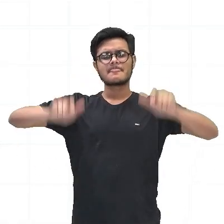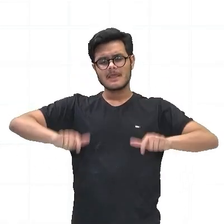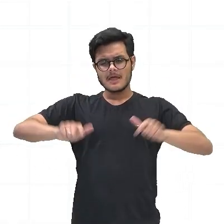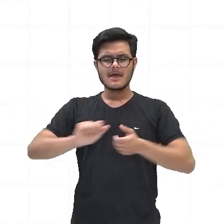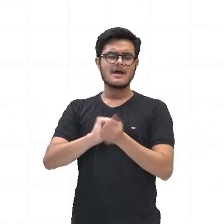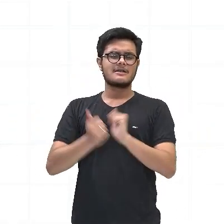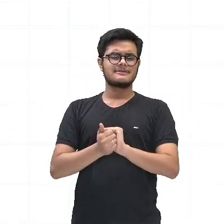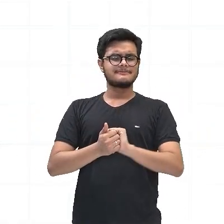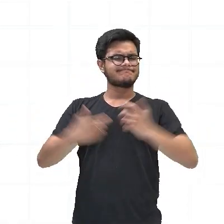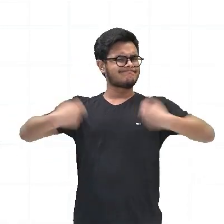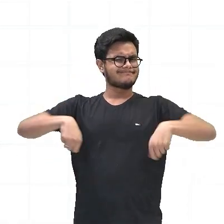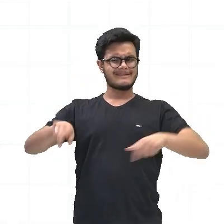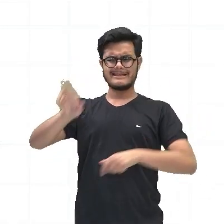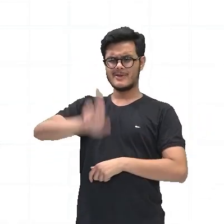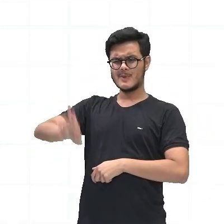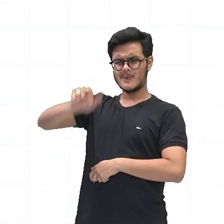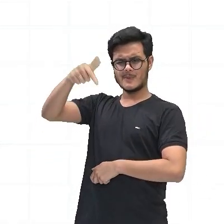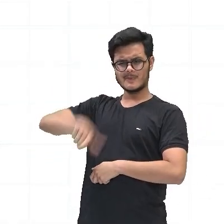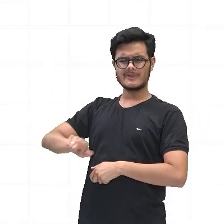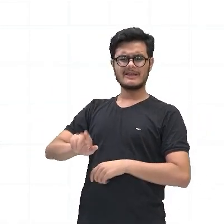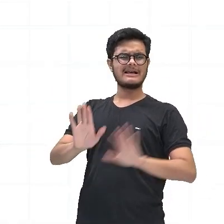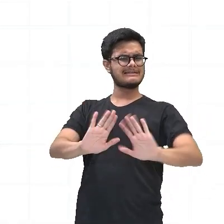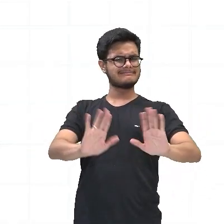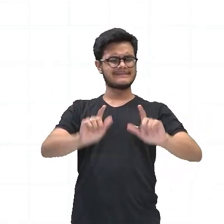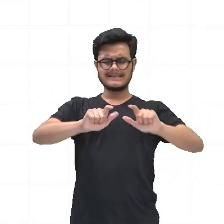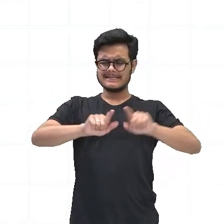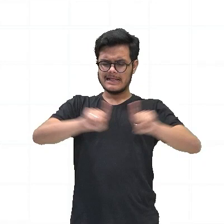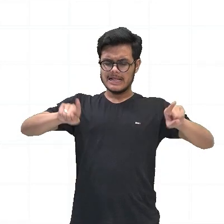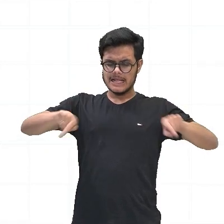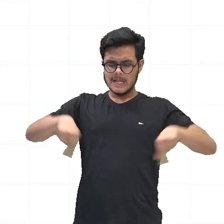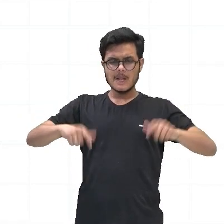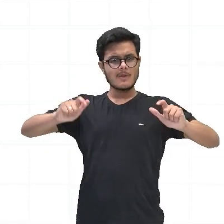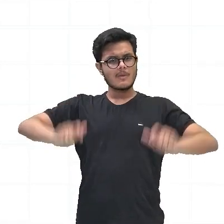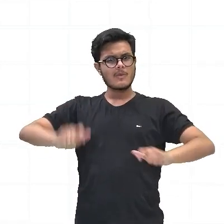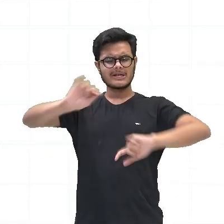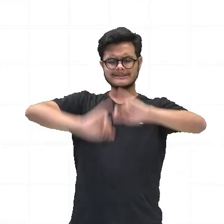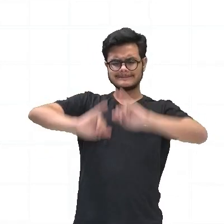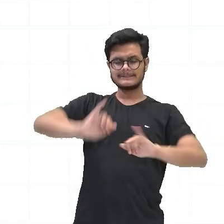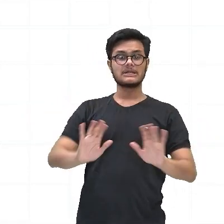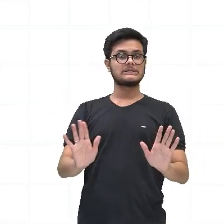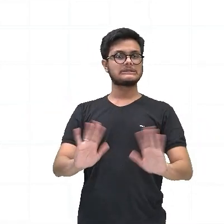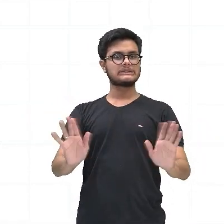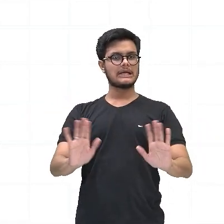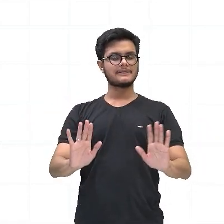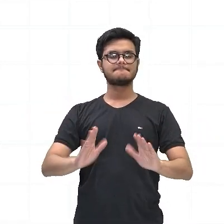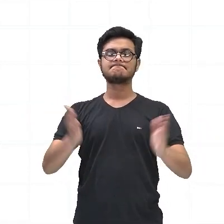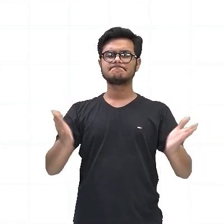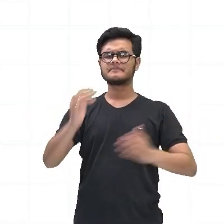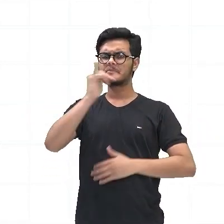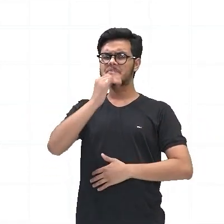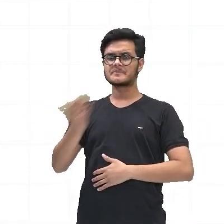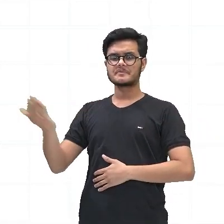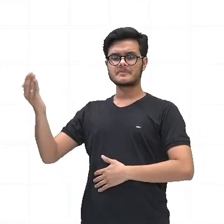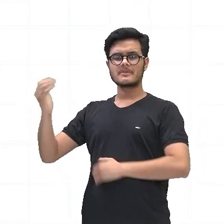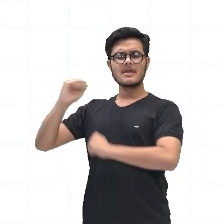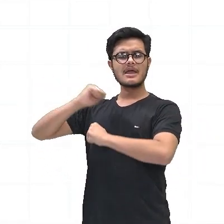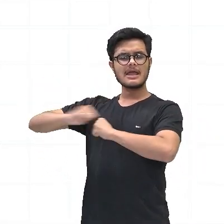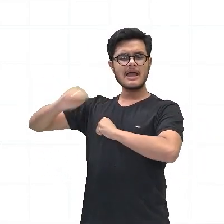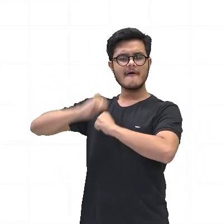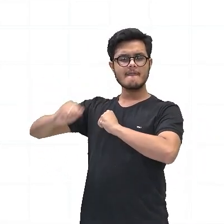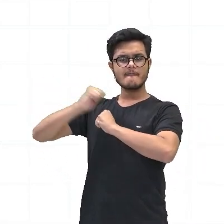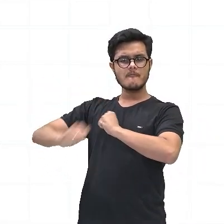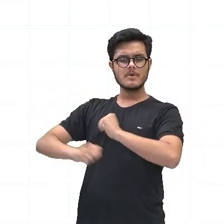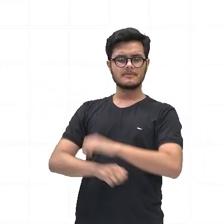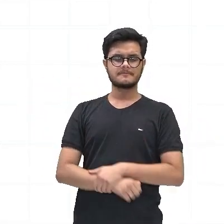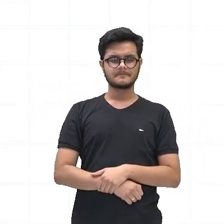gente replicar ali, dentro de um laboratório, por exemplo. Então, o primeiro exemplo aí que nós temos é o carvão mineral.